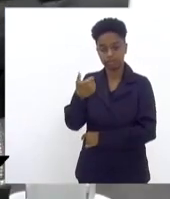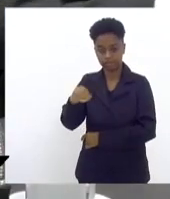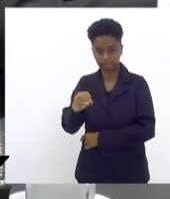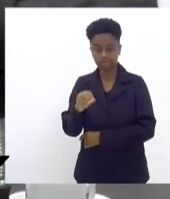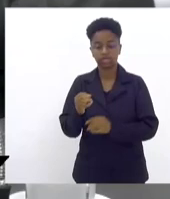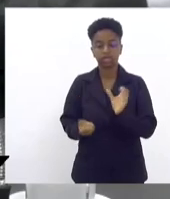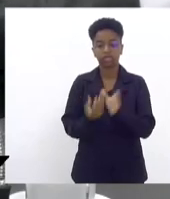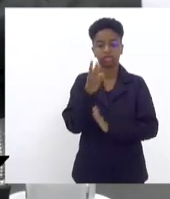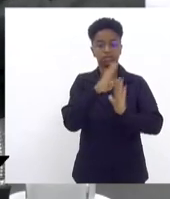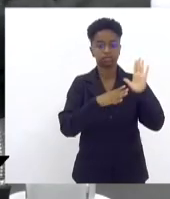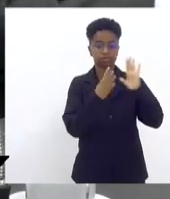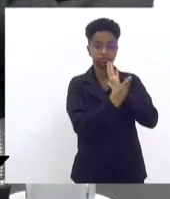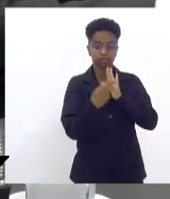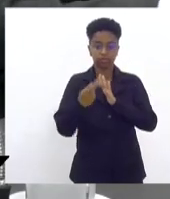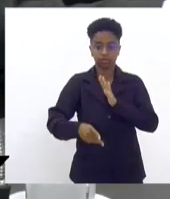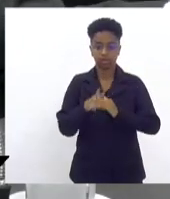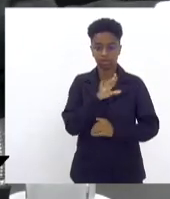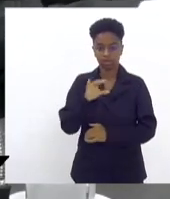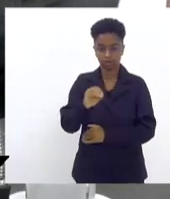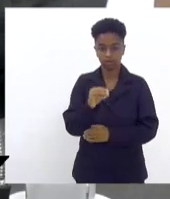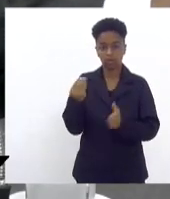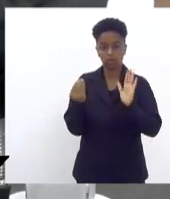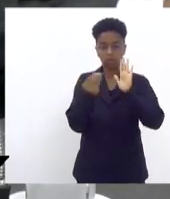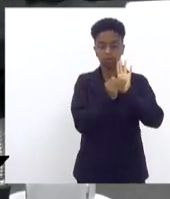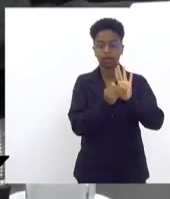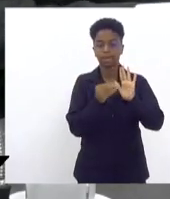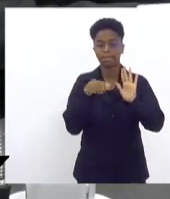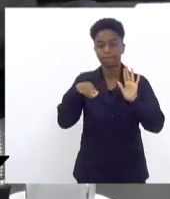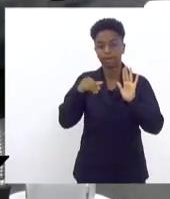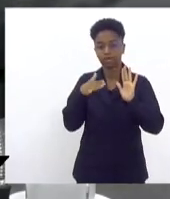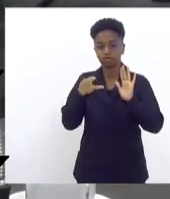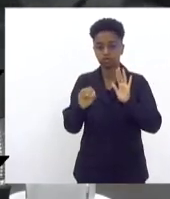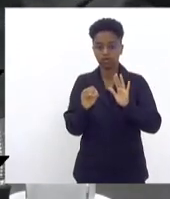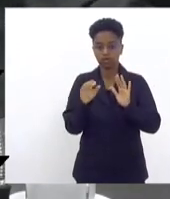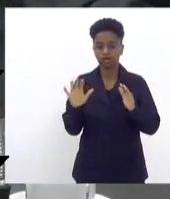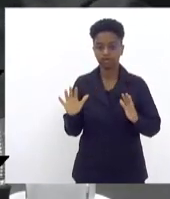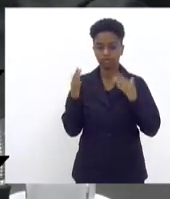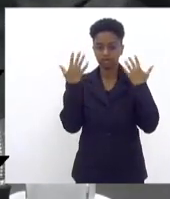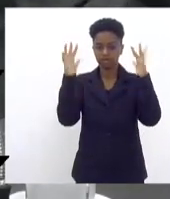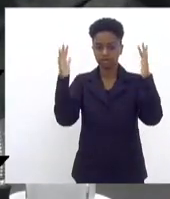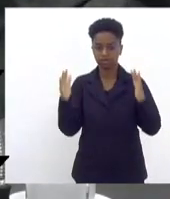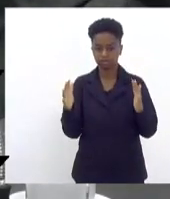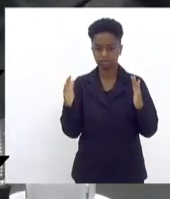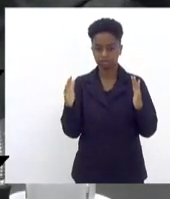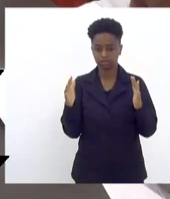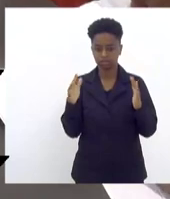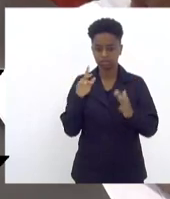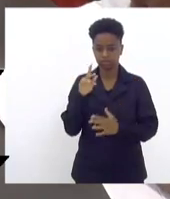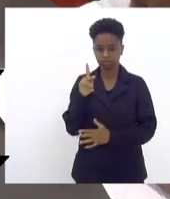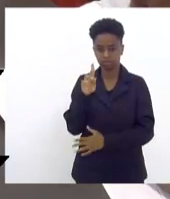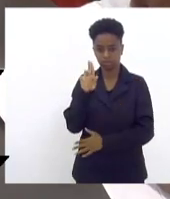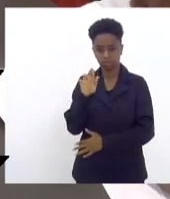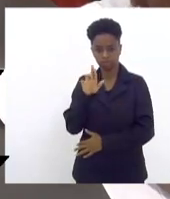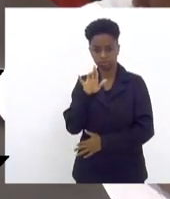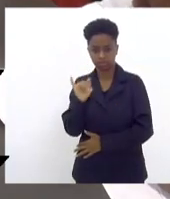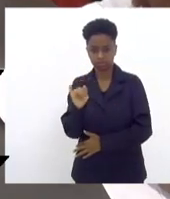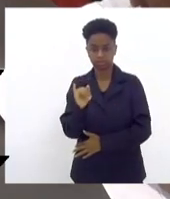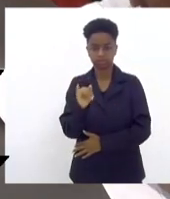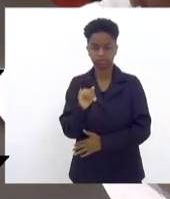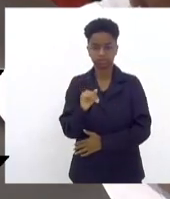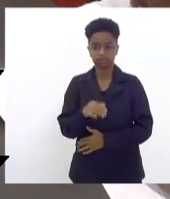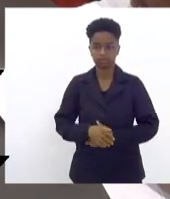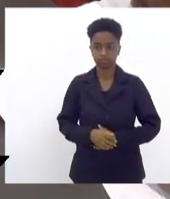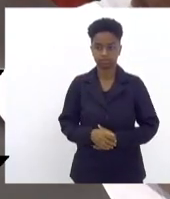calendário oficial do Estado do Rio de Janeiro o mês de março como o mês da festa de Purim. Como é o parecer, deputado Filipinho Raves? Pela